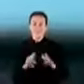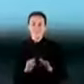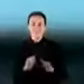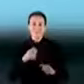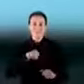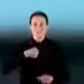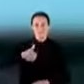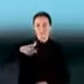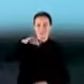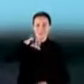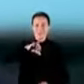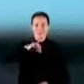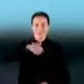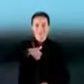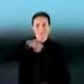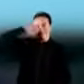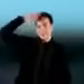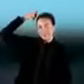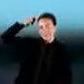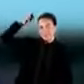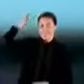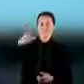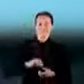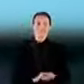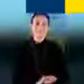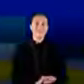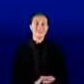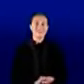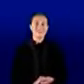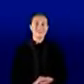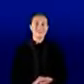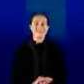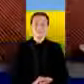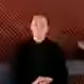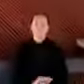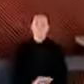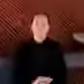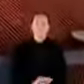jovens e para todos. Eu sou 19. Eu sou Braide.